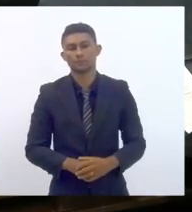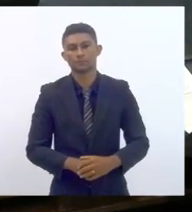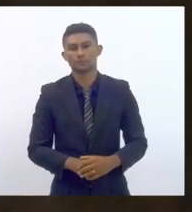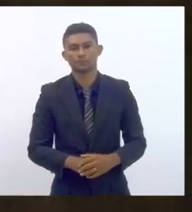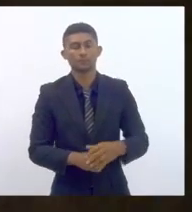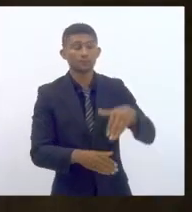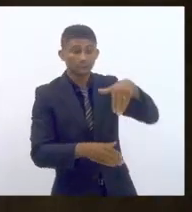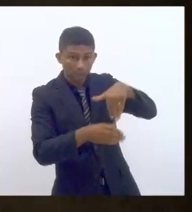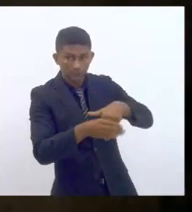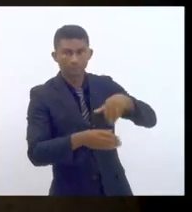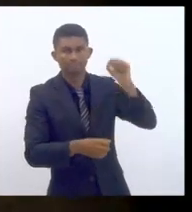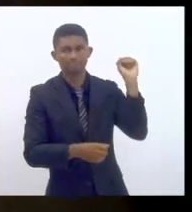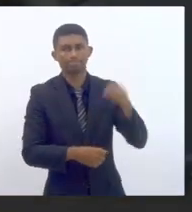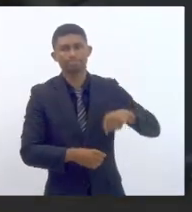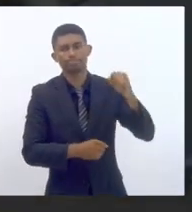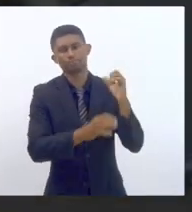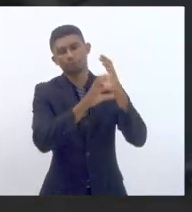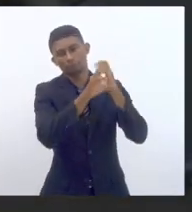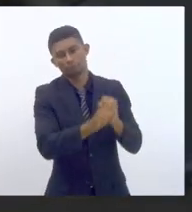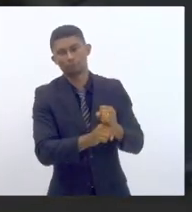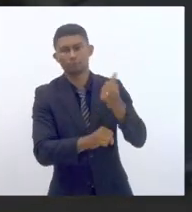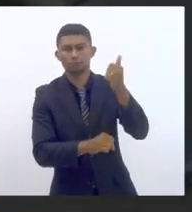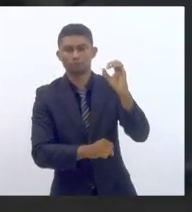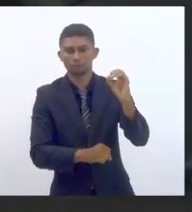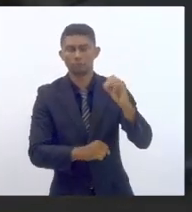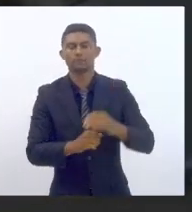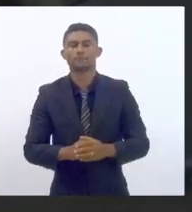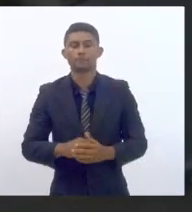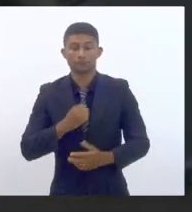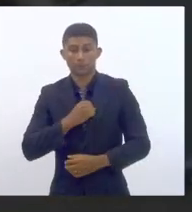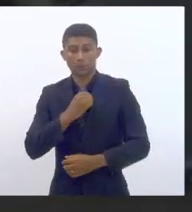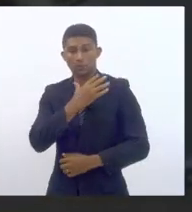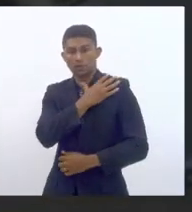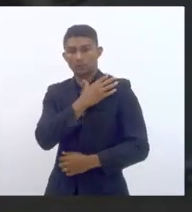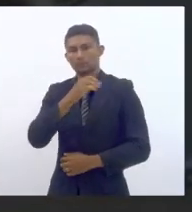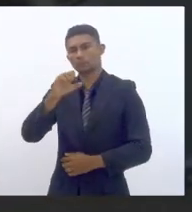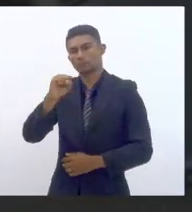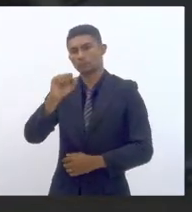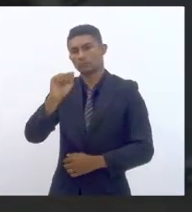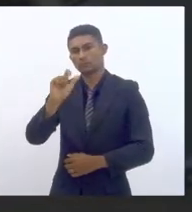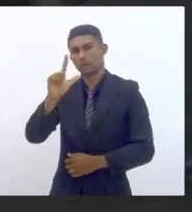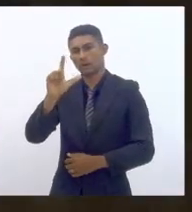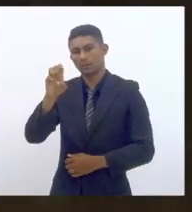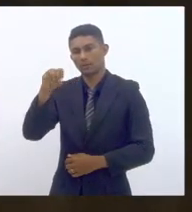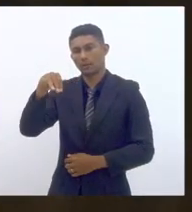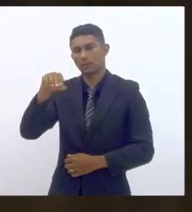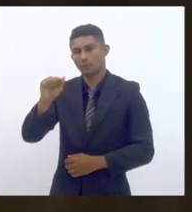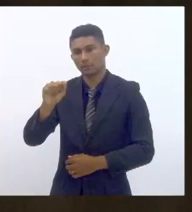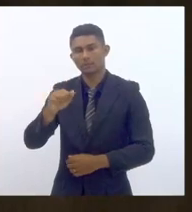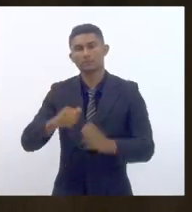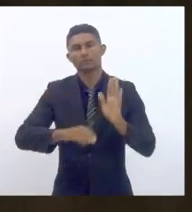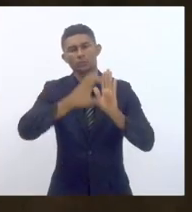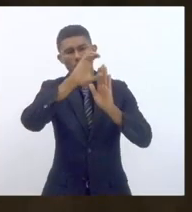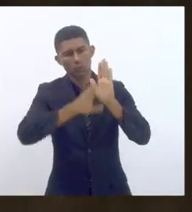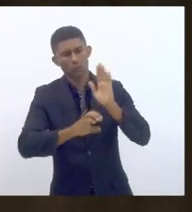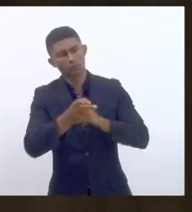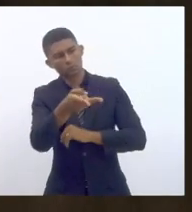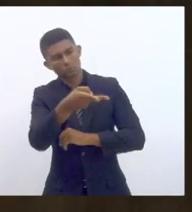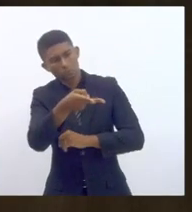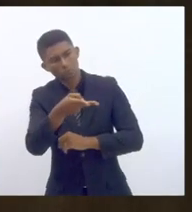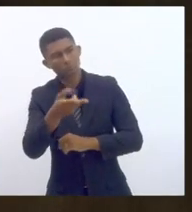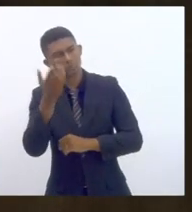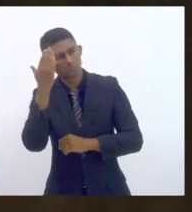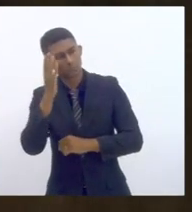Voto sim. Sim, 10. Coronel Salema. Deputado Coronel Salema. Reconhecendo ambos os currículos e a idoneidade